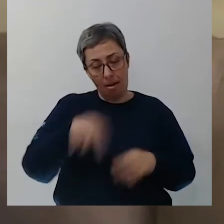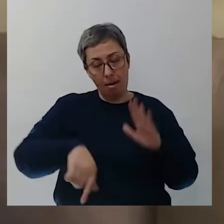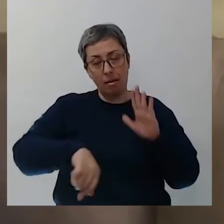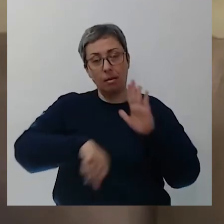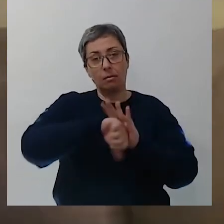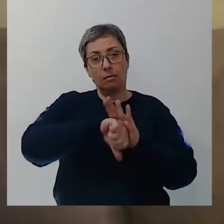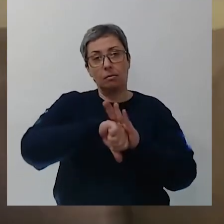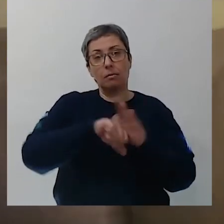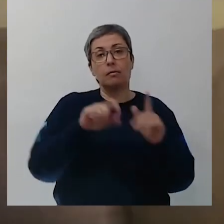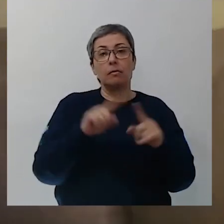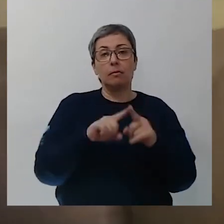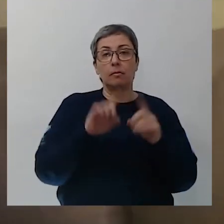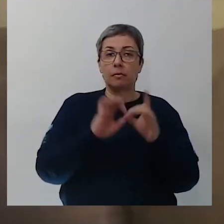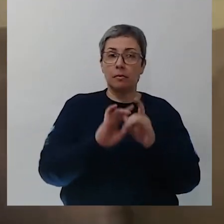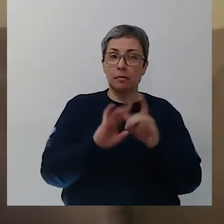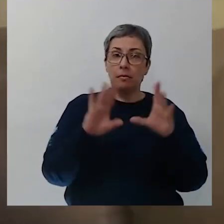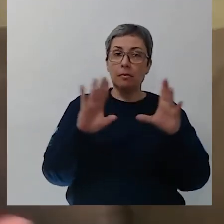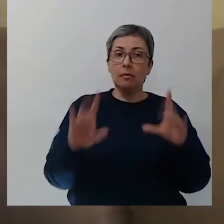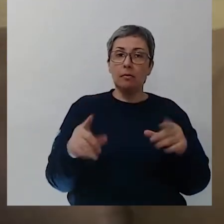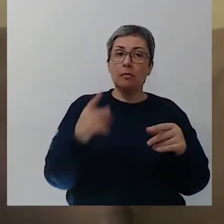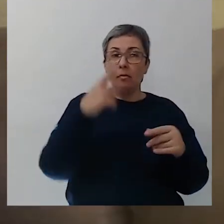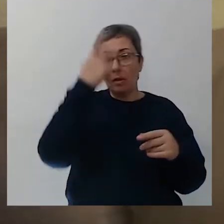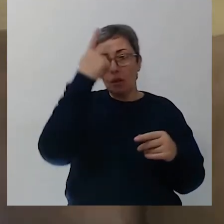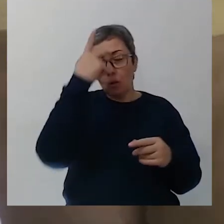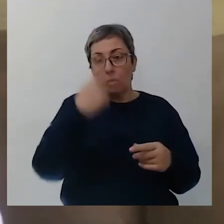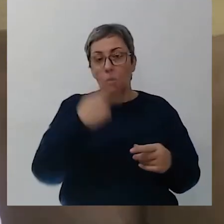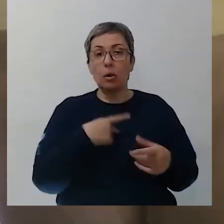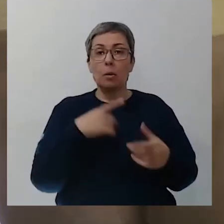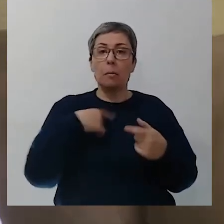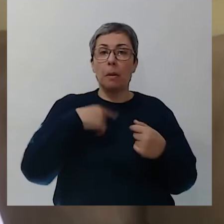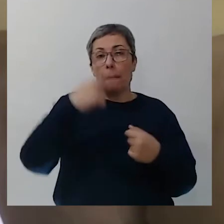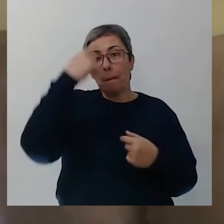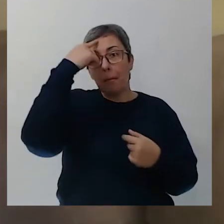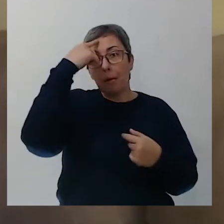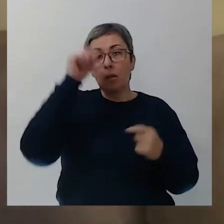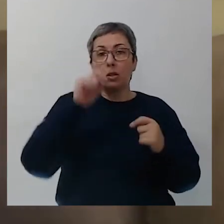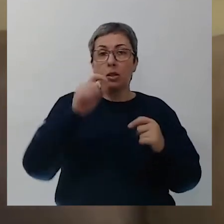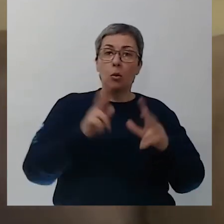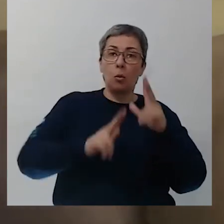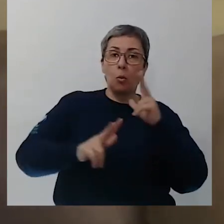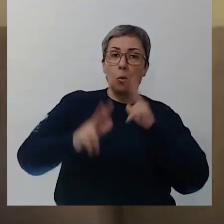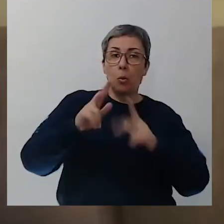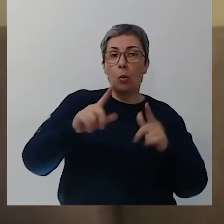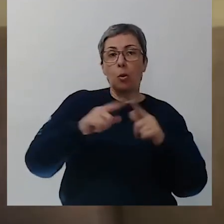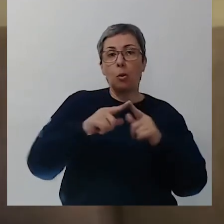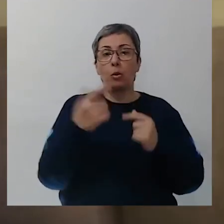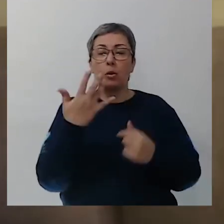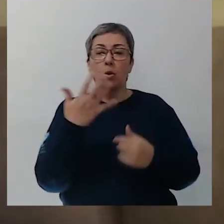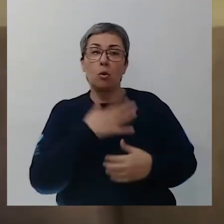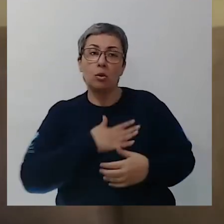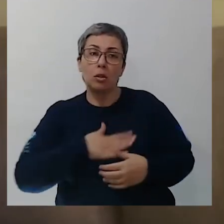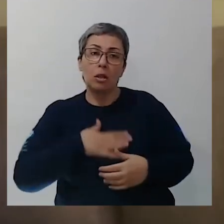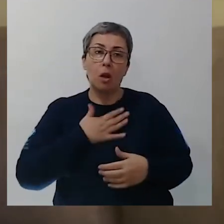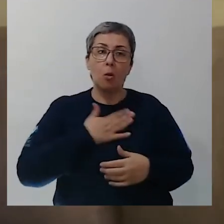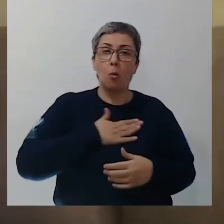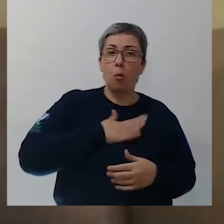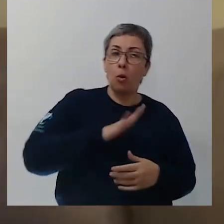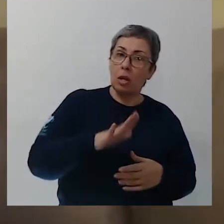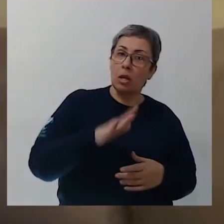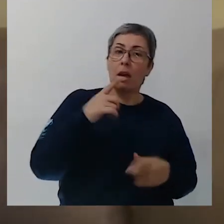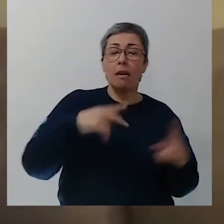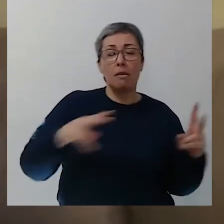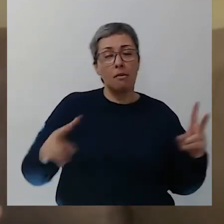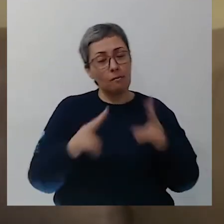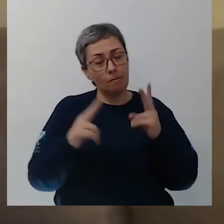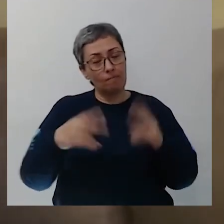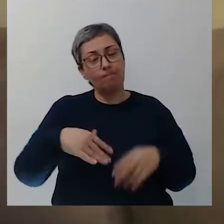é crime. A liberdade de ser quem a gente quiser, falar o que a gente pensa, de ser ouvido, gostar ou não gostar de algo, é um